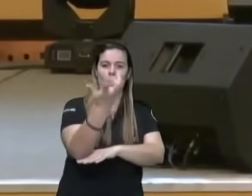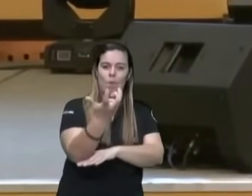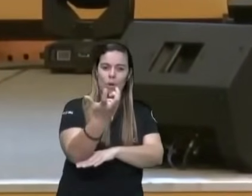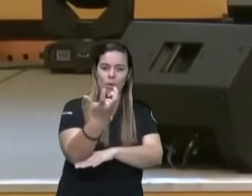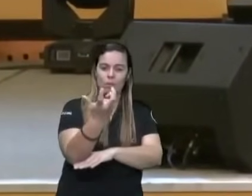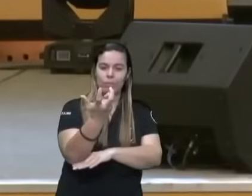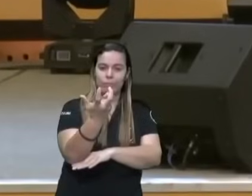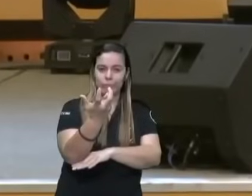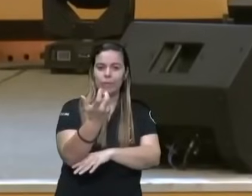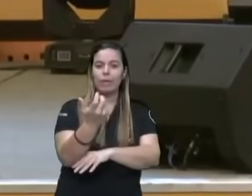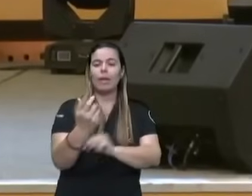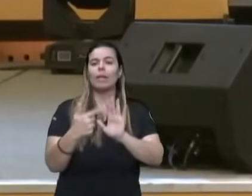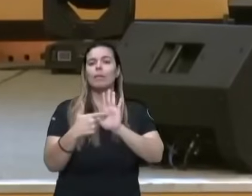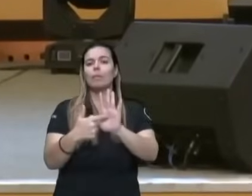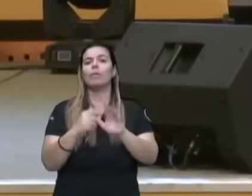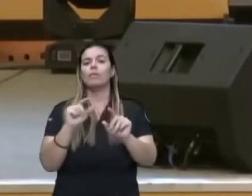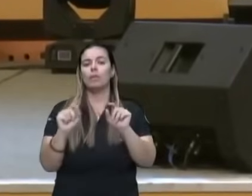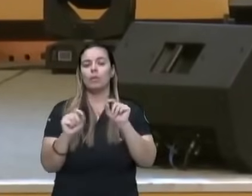Isso indica